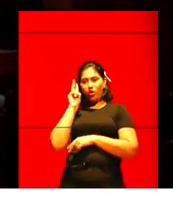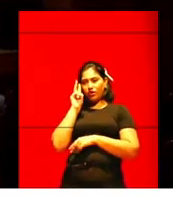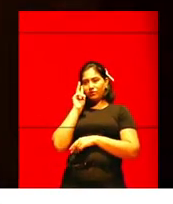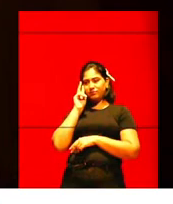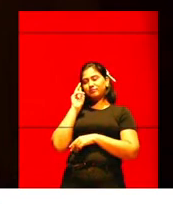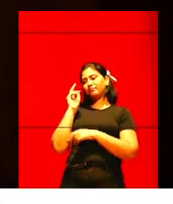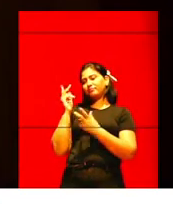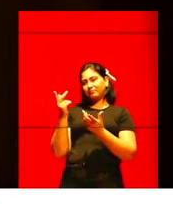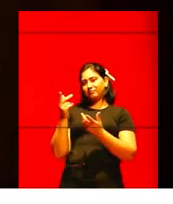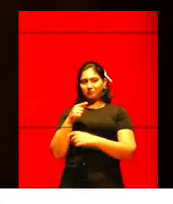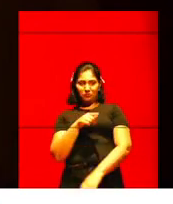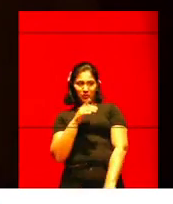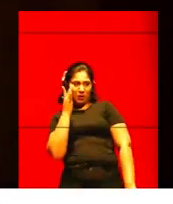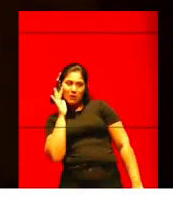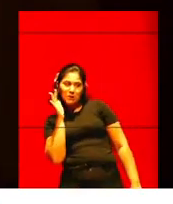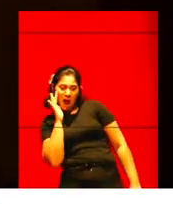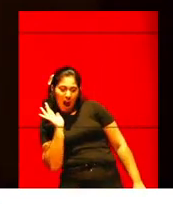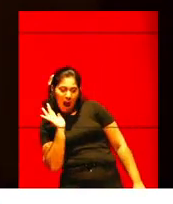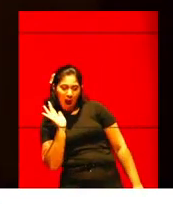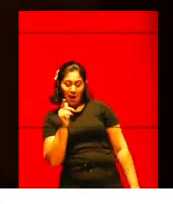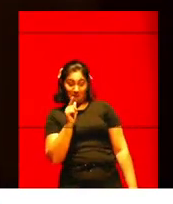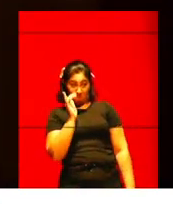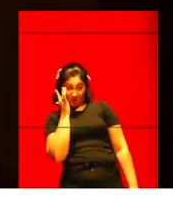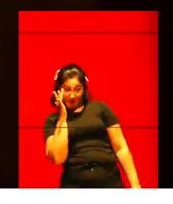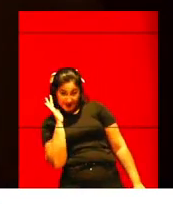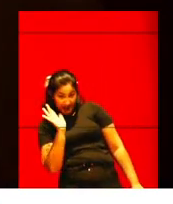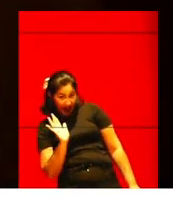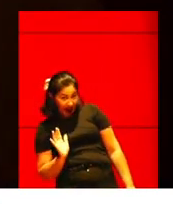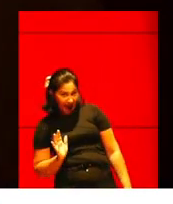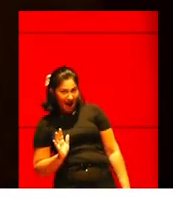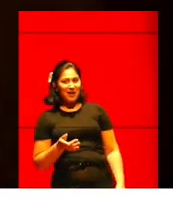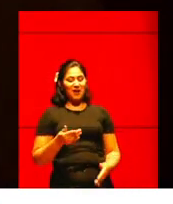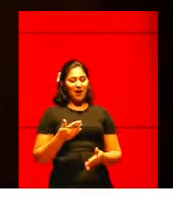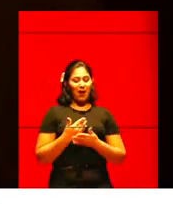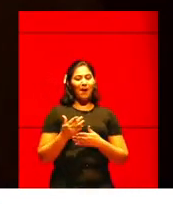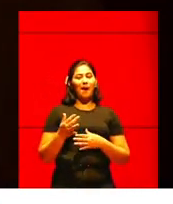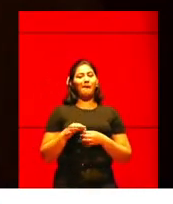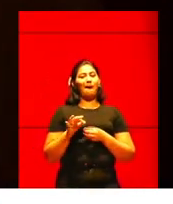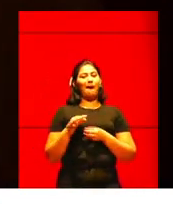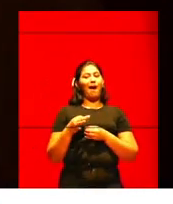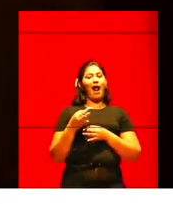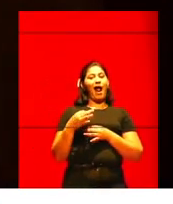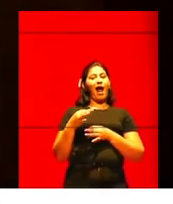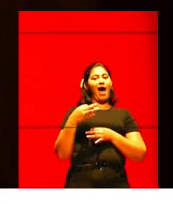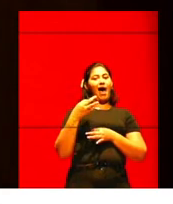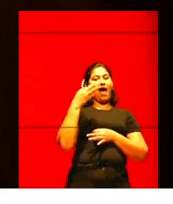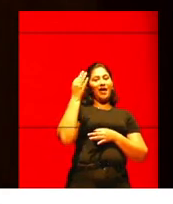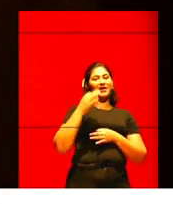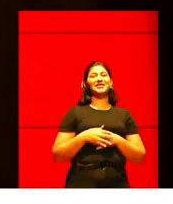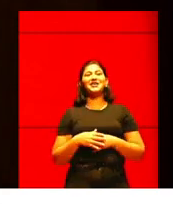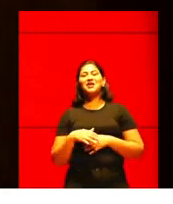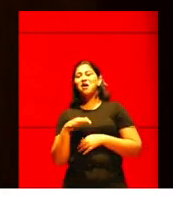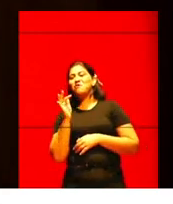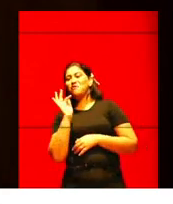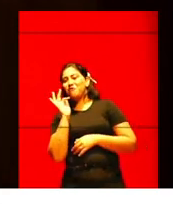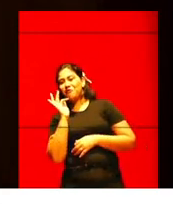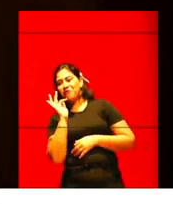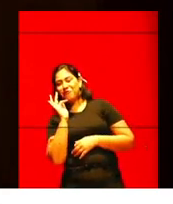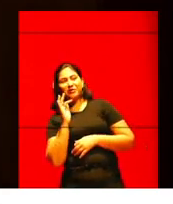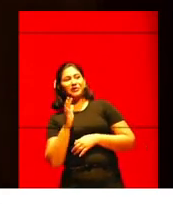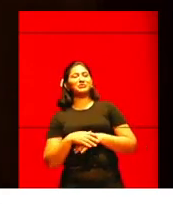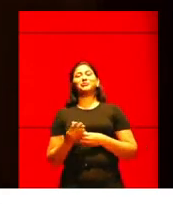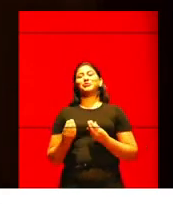Amigo, tu nem sabe. Começa assim. Tu nem sabe. Aí começa. Tá. E o fofoqueiro lá se alimentando, né?